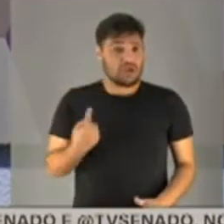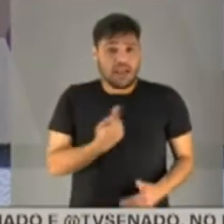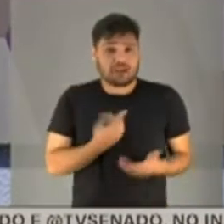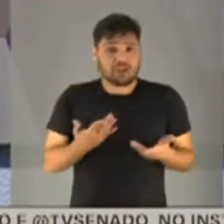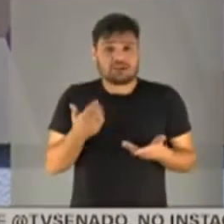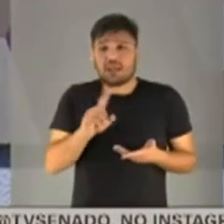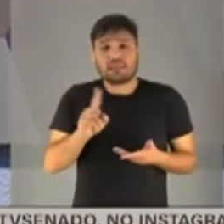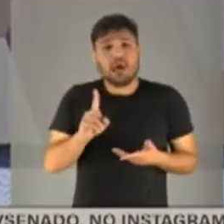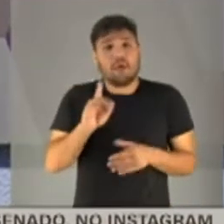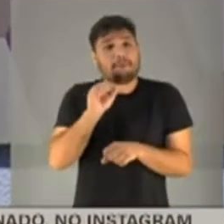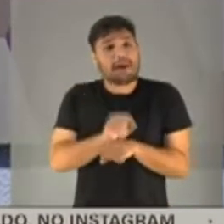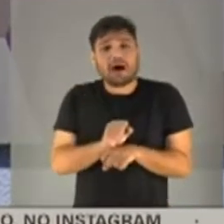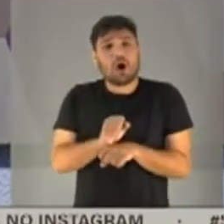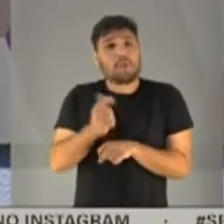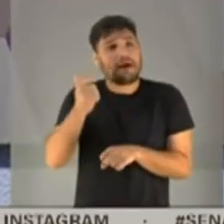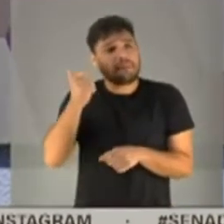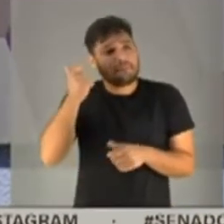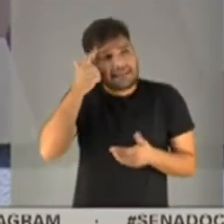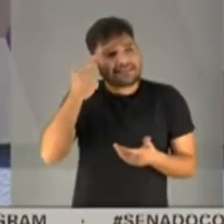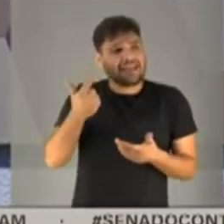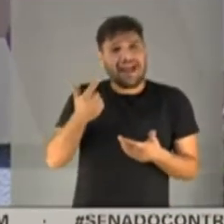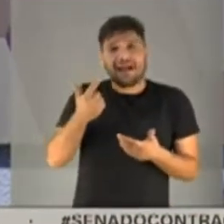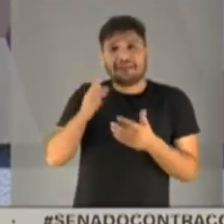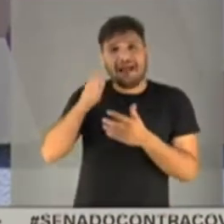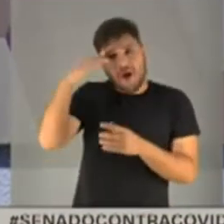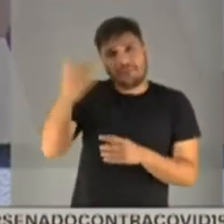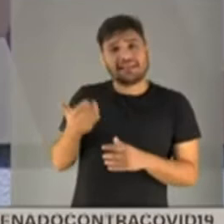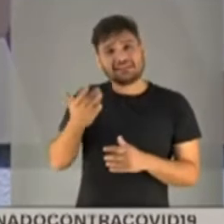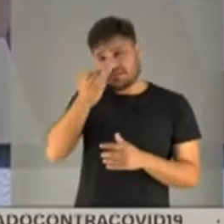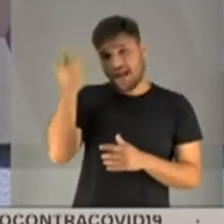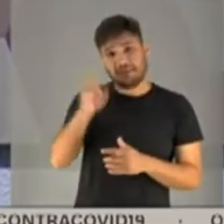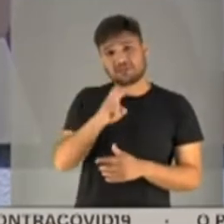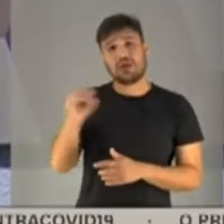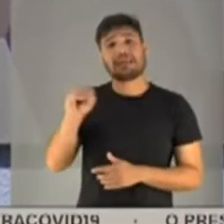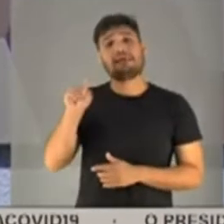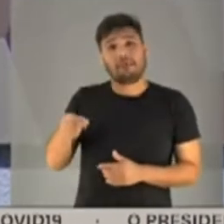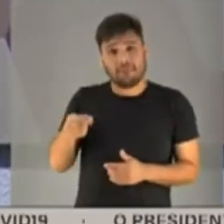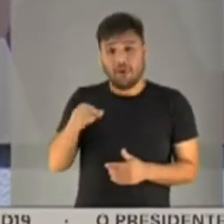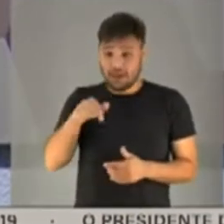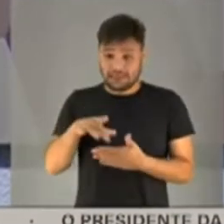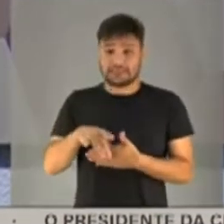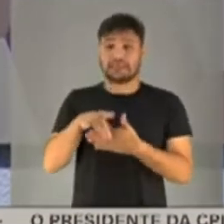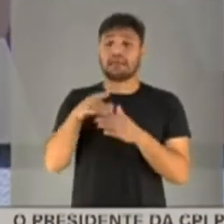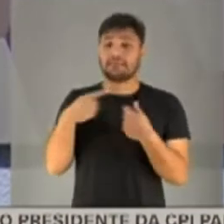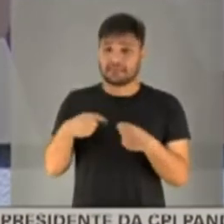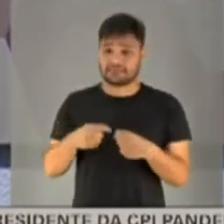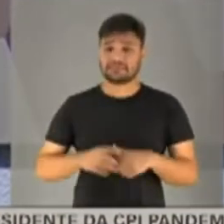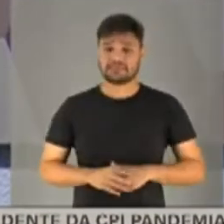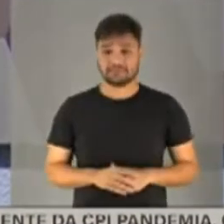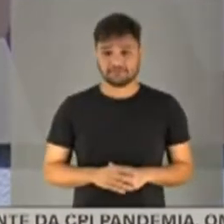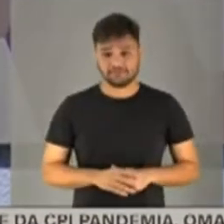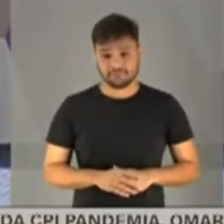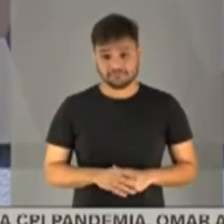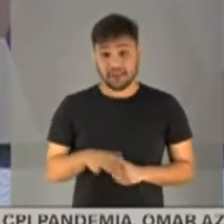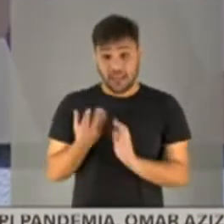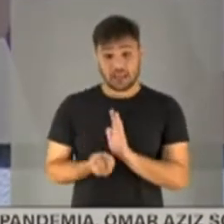para parar, para chorar e para honrar adequadamente nossos mortos. Essa CPI pode liderar esse processo, precisa liderar. Preciso